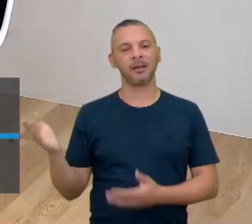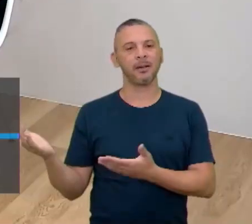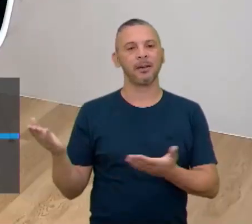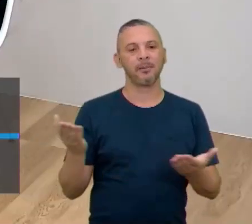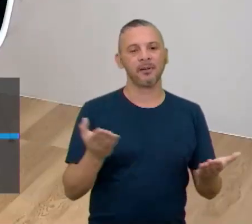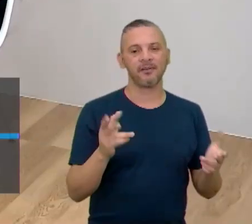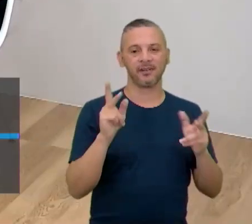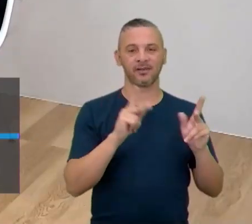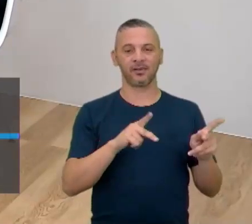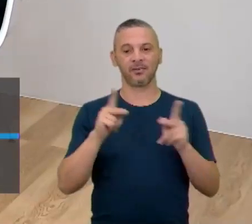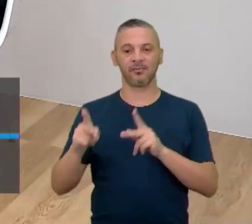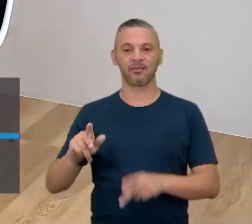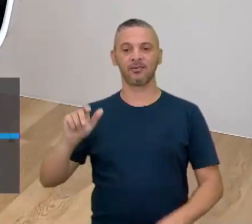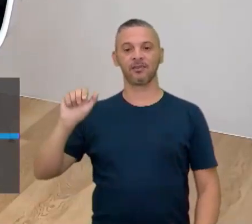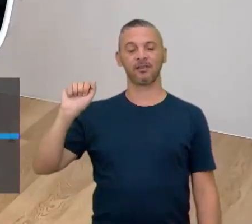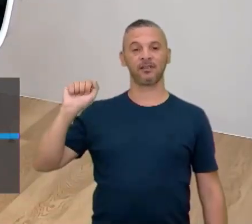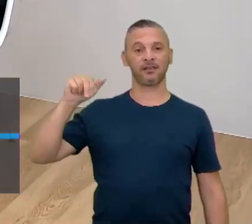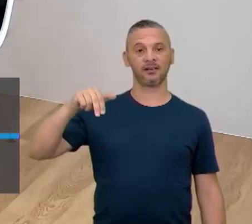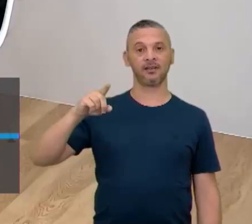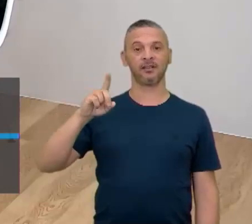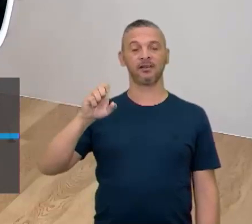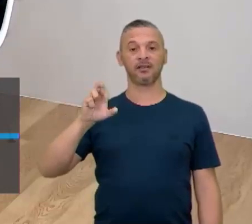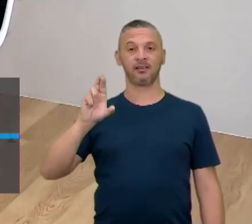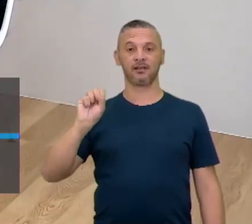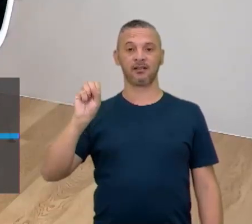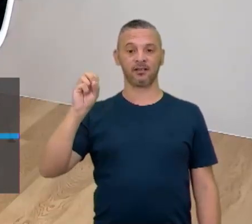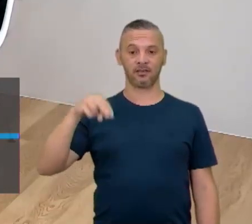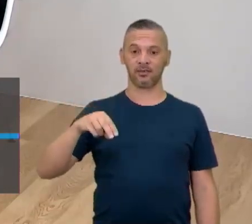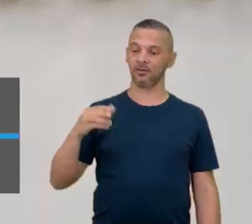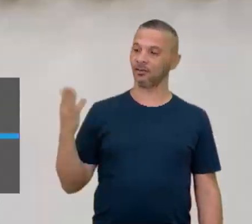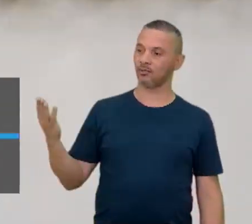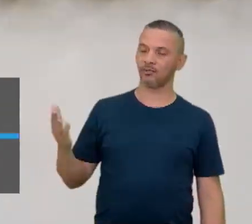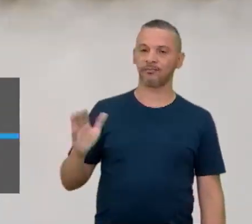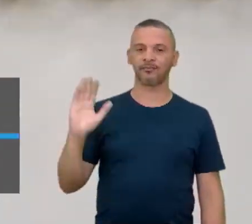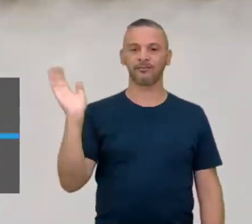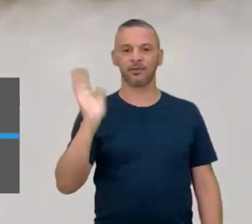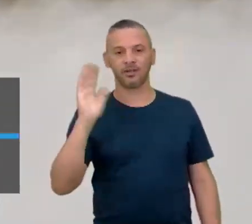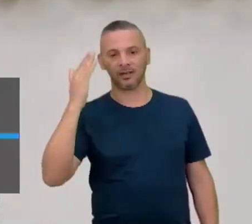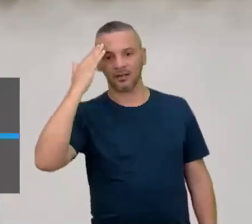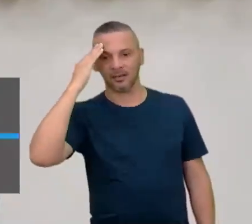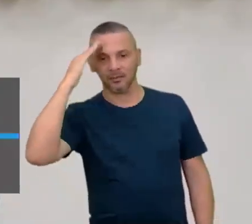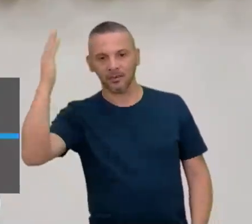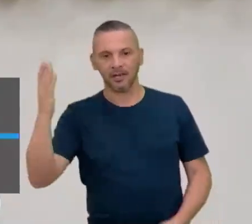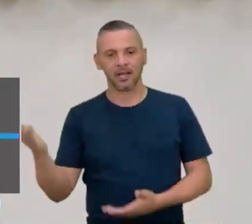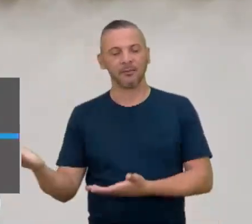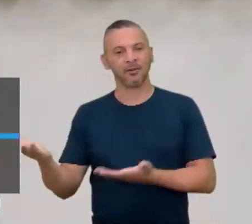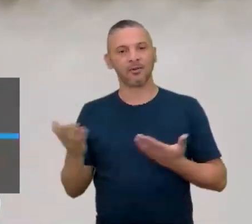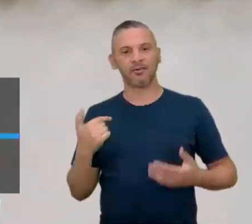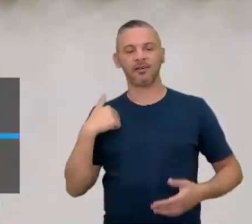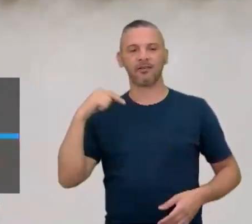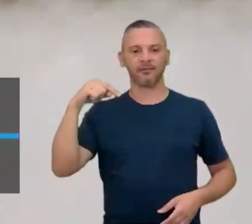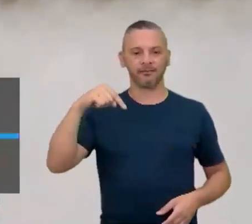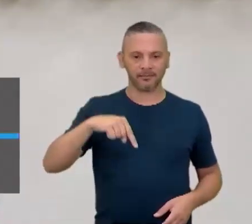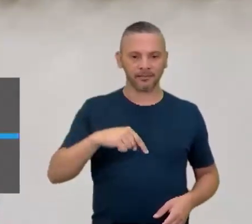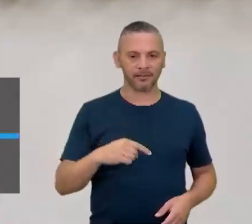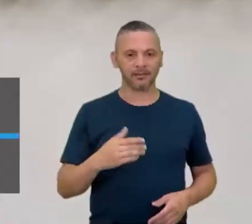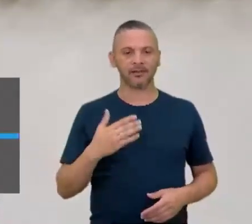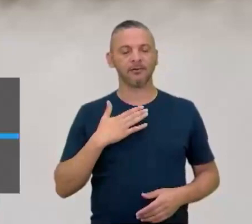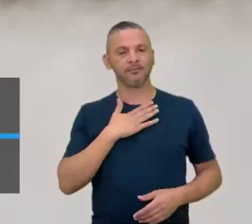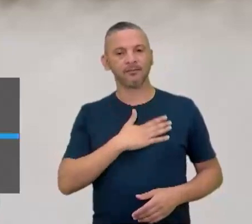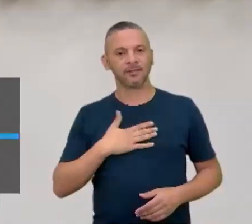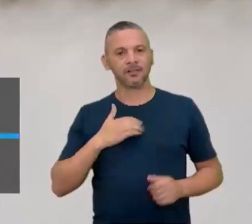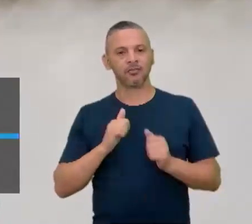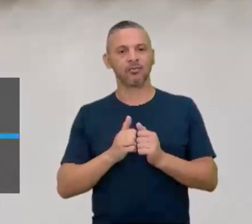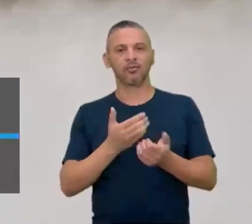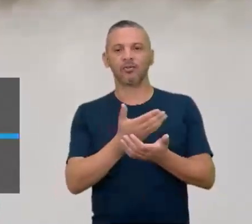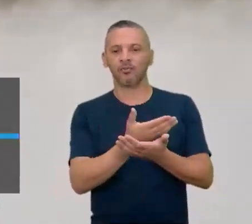bem-vindo, professor Anderson Félix. Aí, pessoal, obrigado pelo convite, professor Guerreiro, muito bom estar com você, estava com